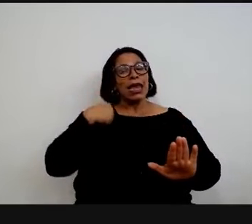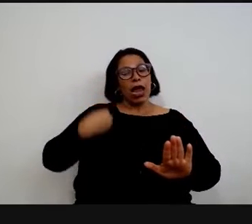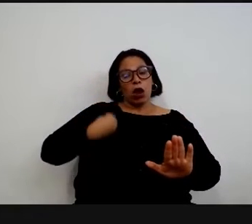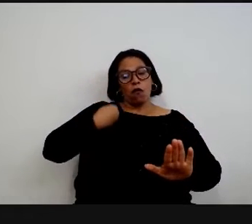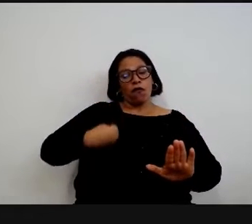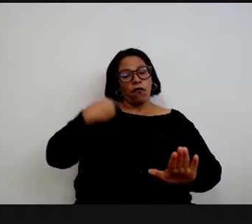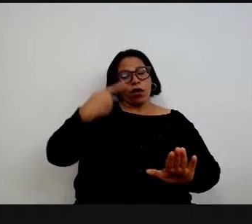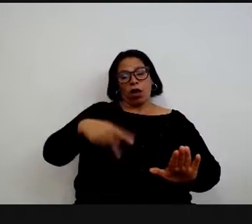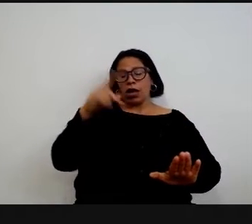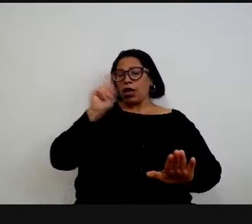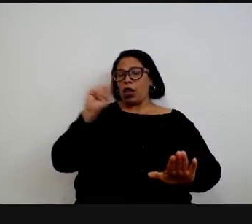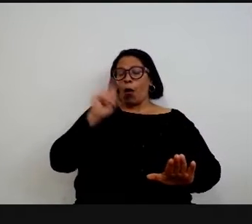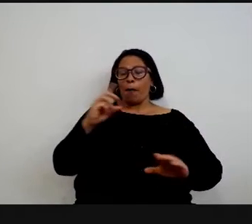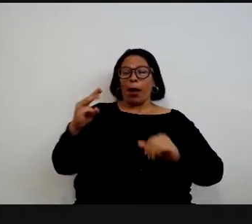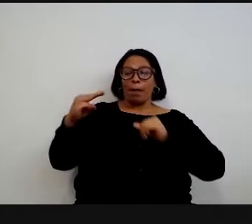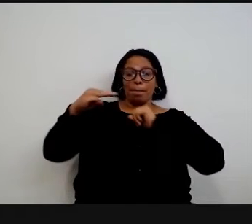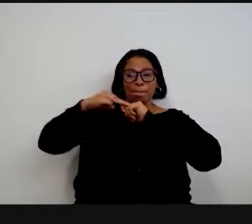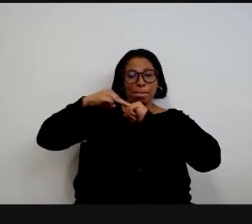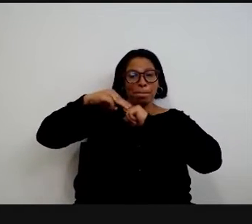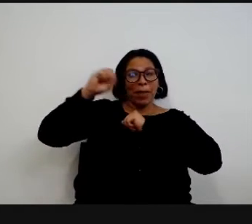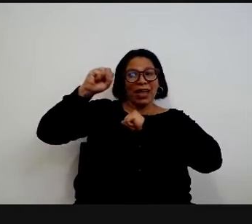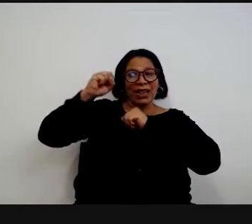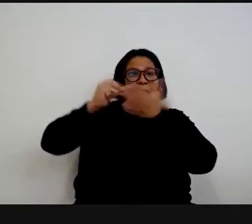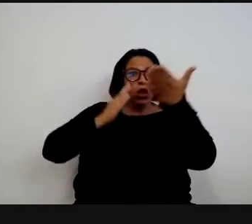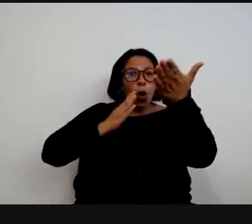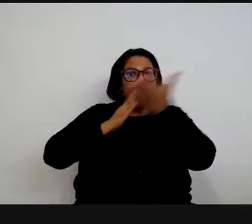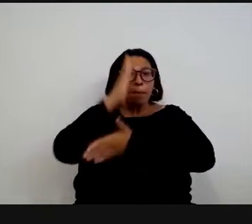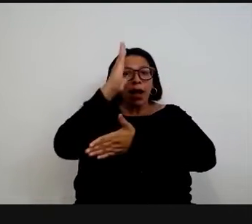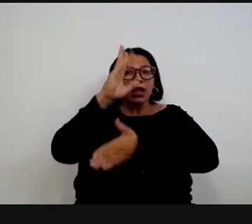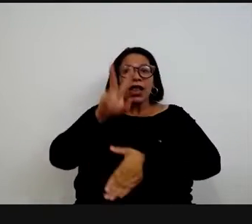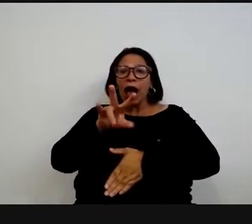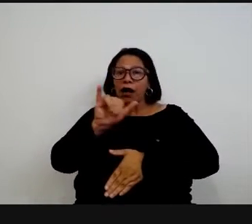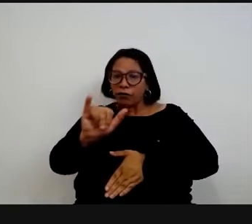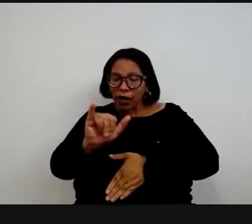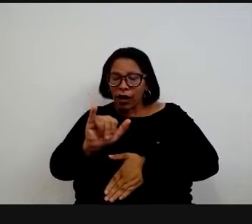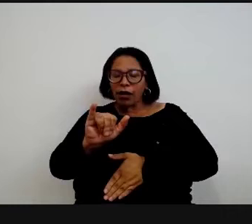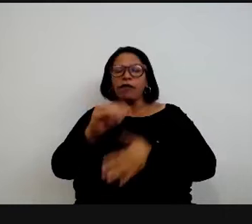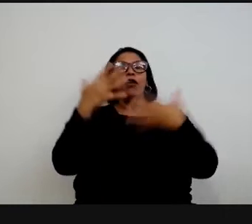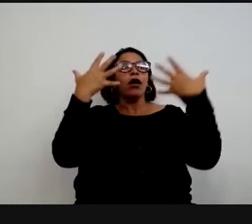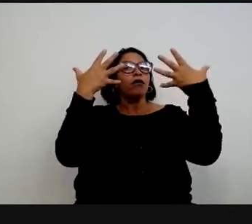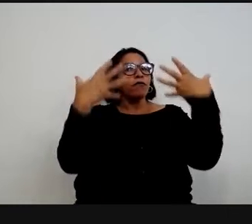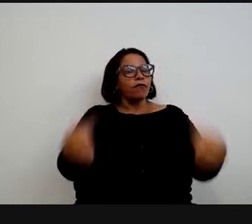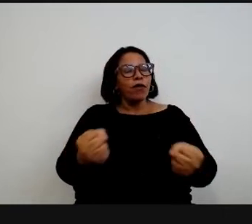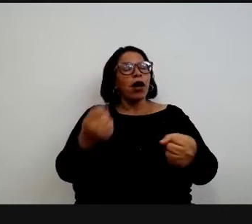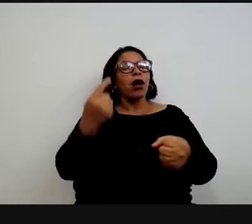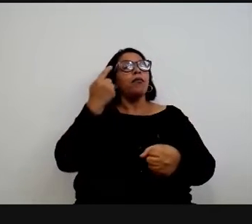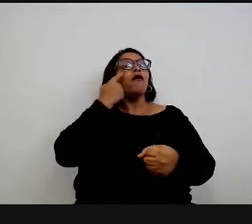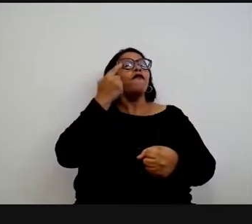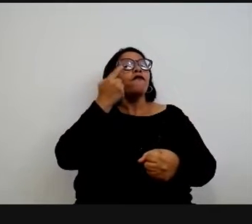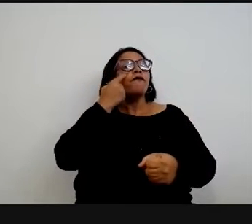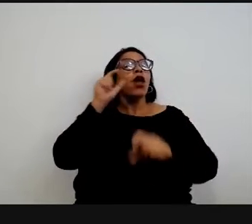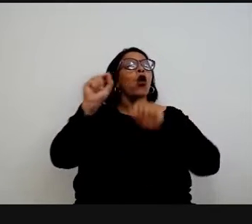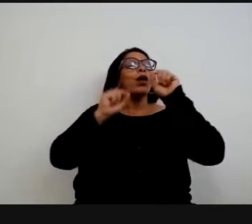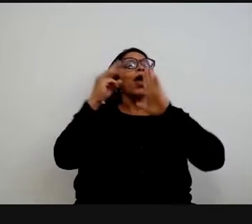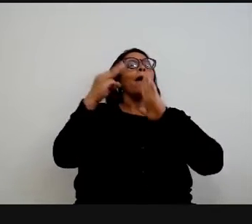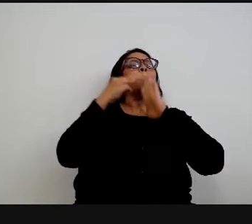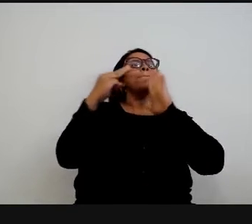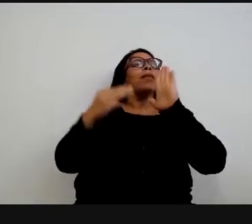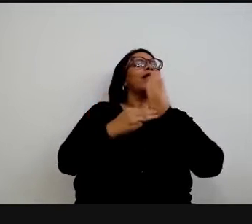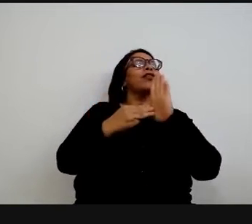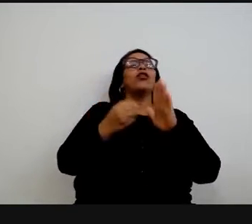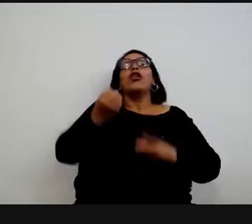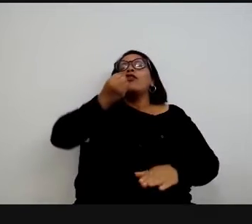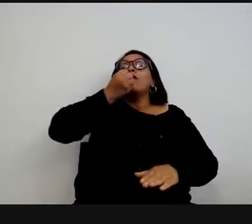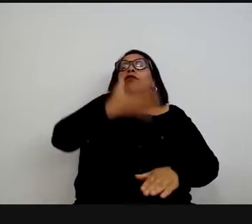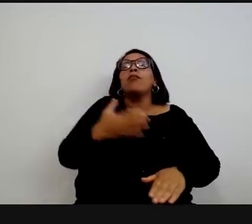mesmo que eu não estiver aqui, quando o mestrado, né, sair, que vai sair esse credenciamento, vamos ver essa questão das metodologias